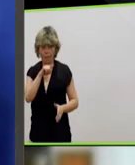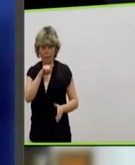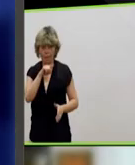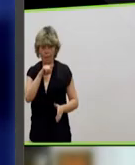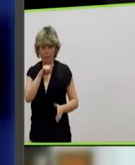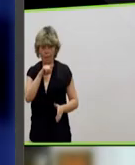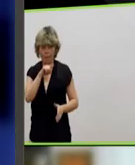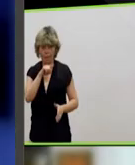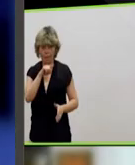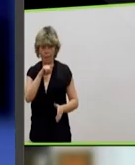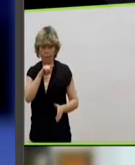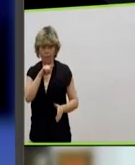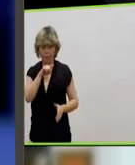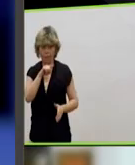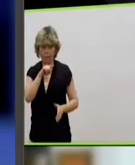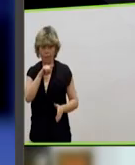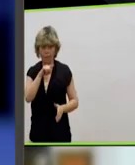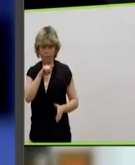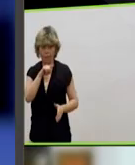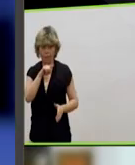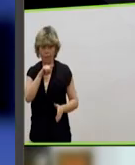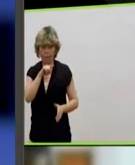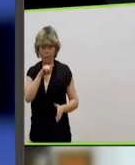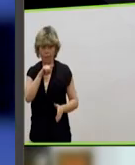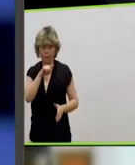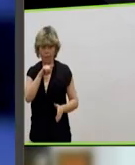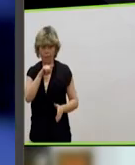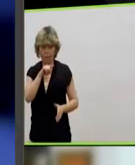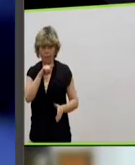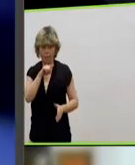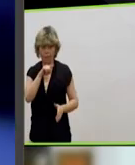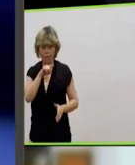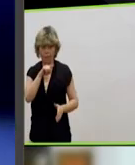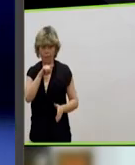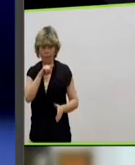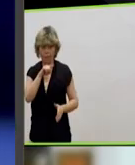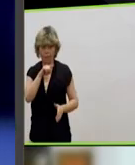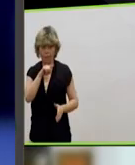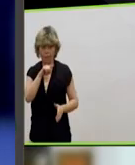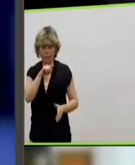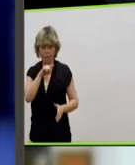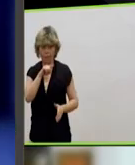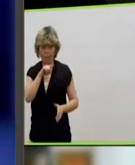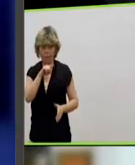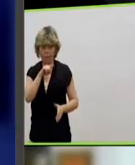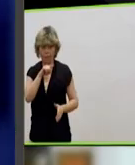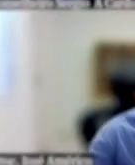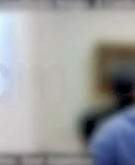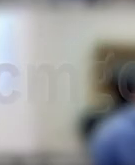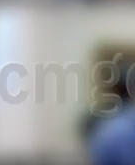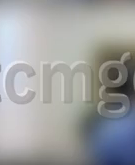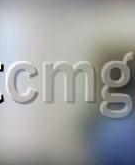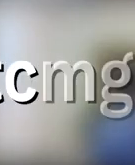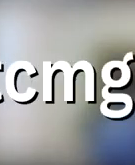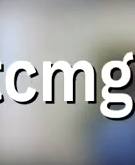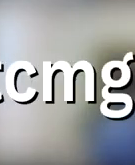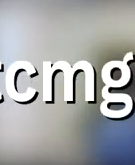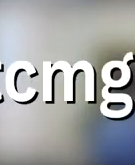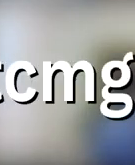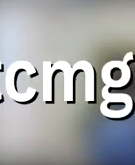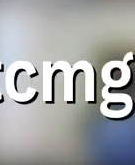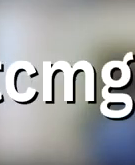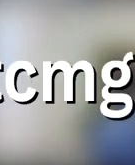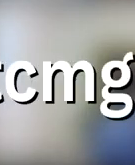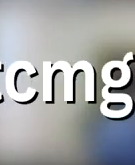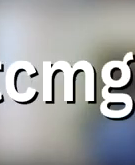simplificado com a rescisão dos contratos temporários e a imediata convocação dos aprovados. A sessão remota foi